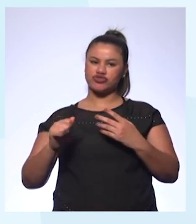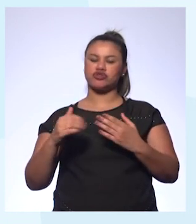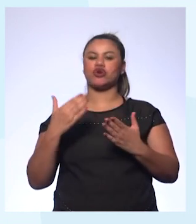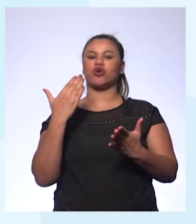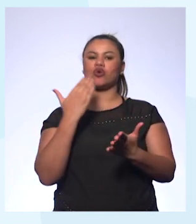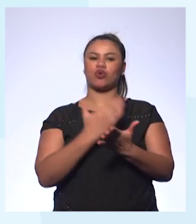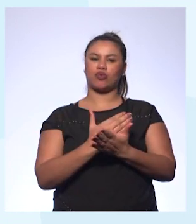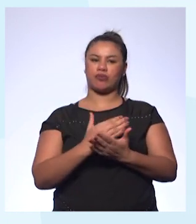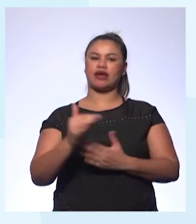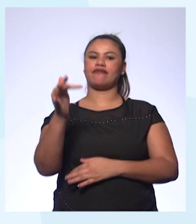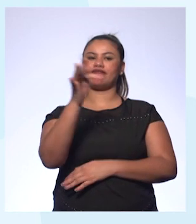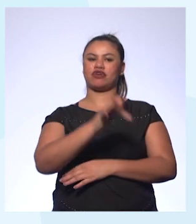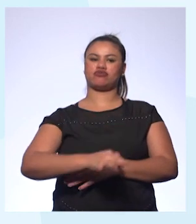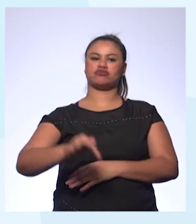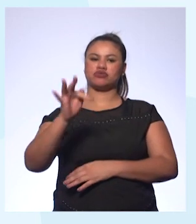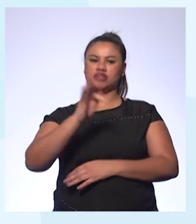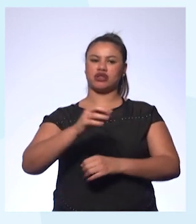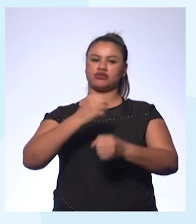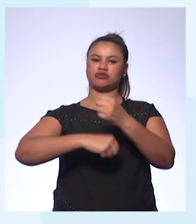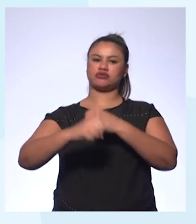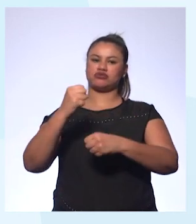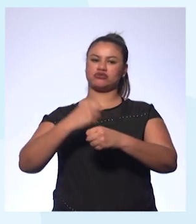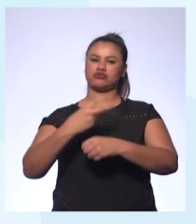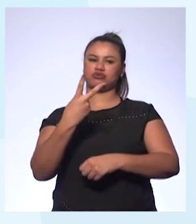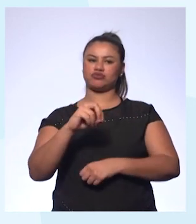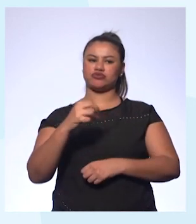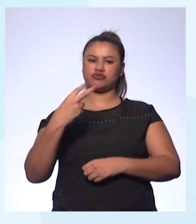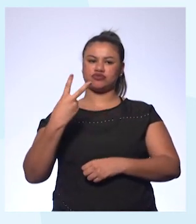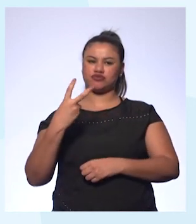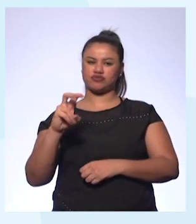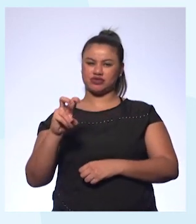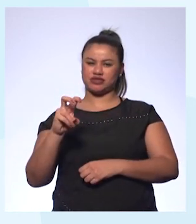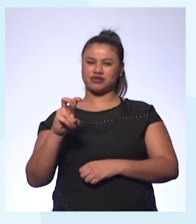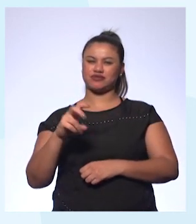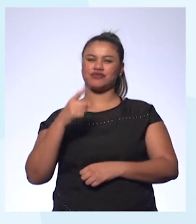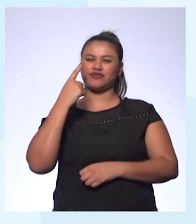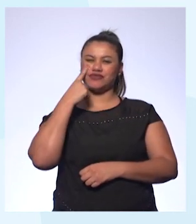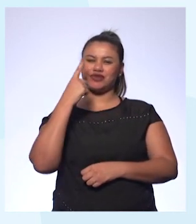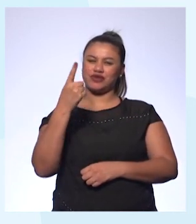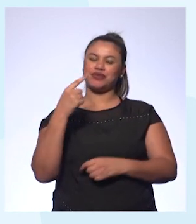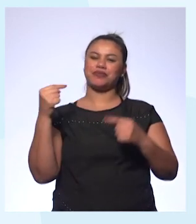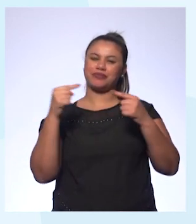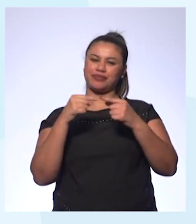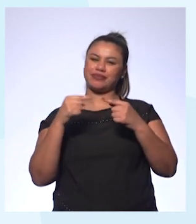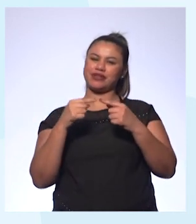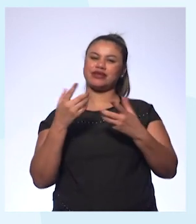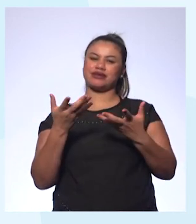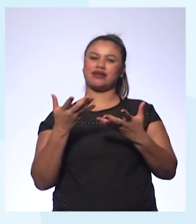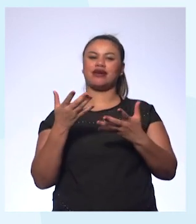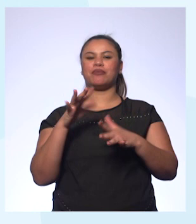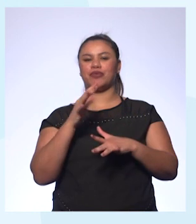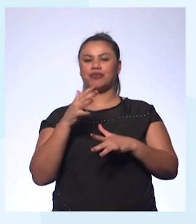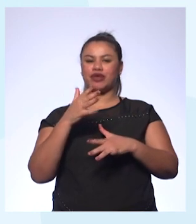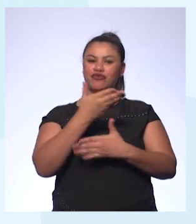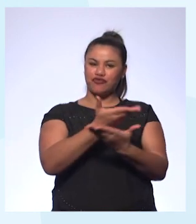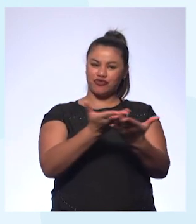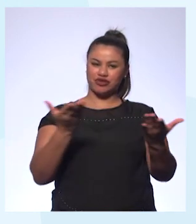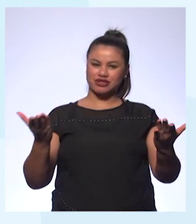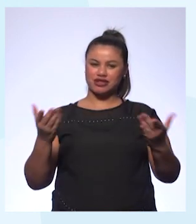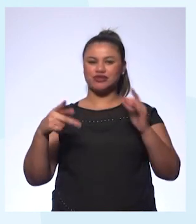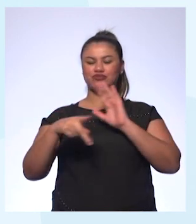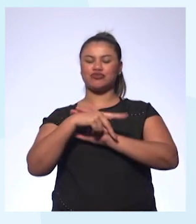começar a faculdade em 2025 vocês tão vendo aqui as datas eles são todos parecidos com os nossos alunos aí que estão